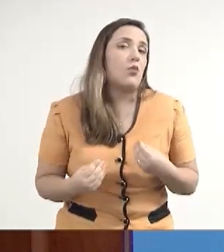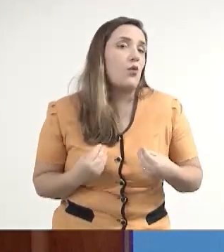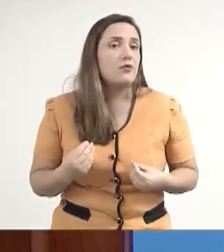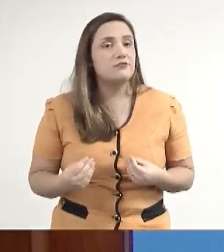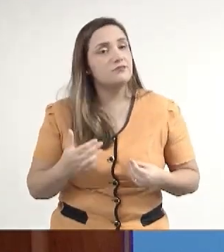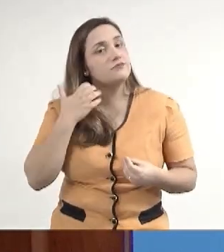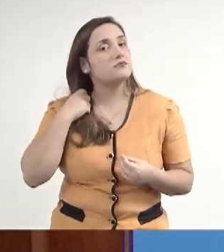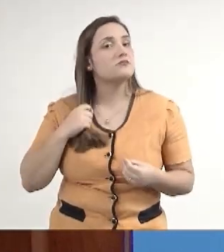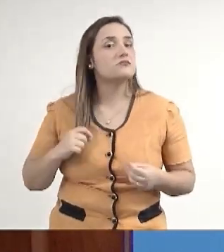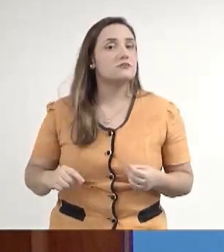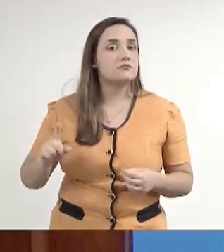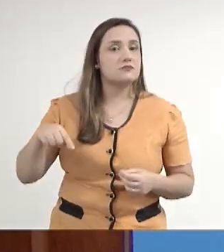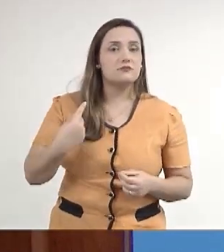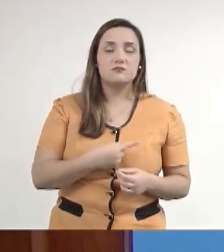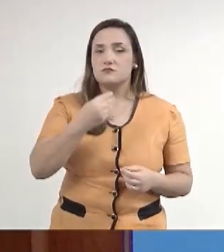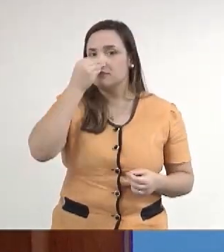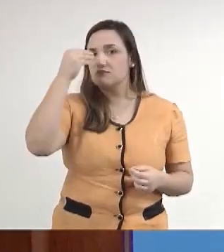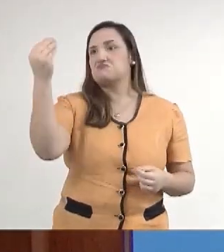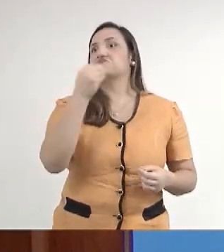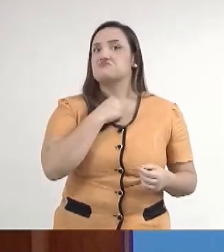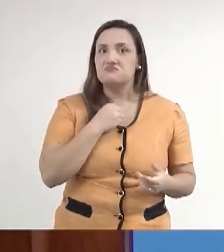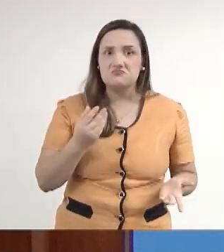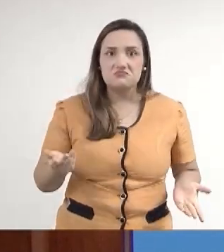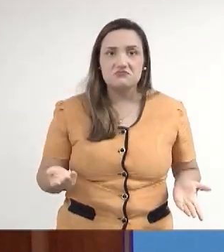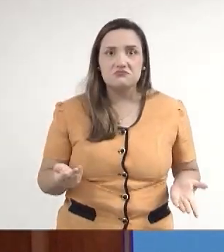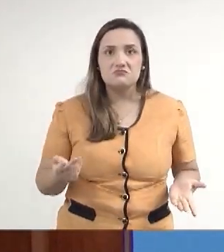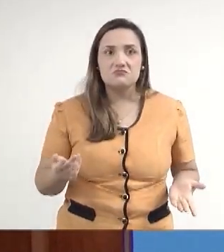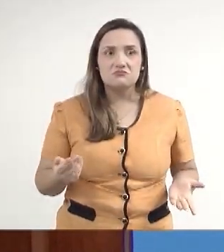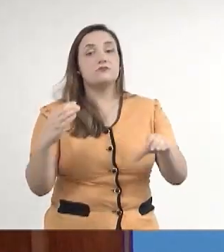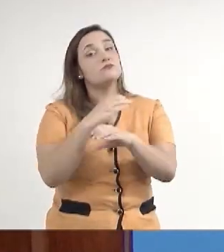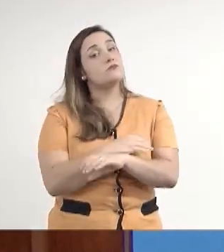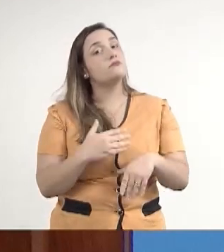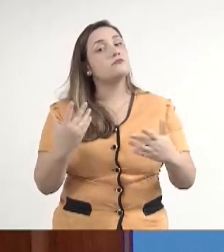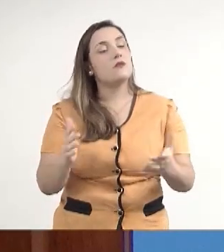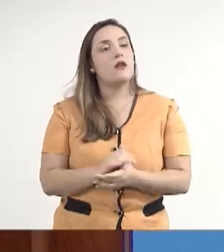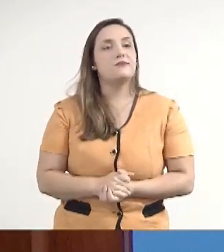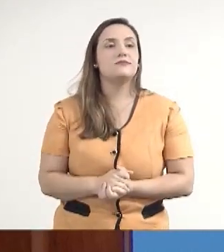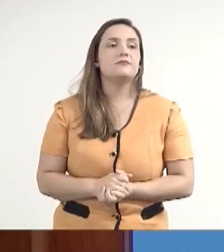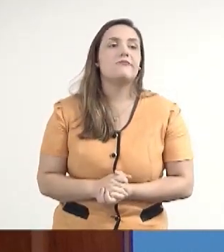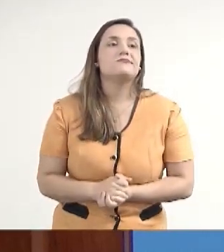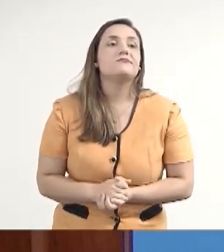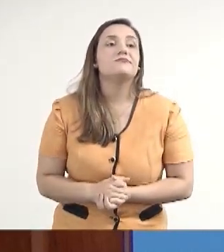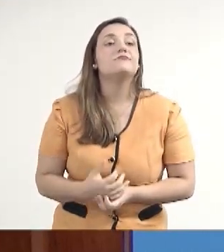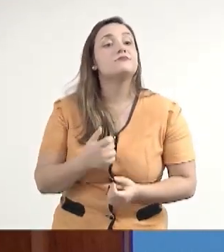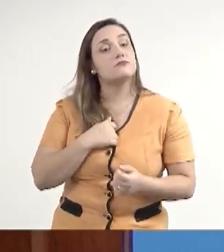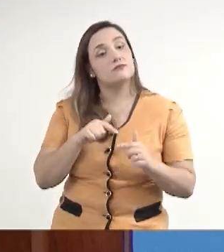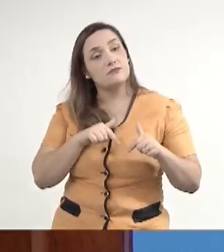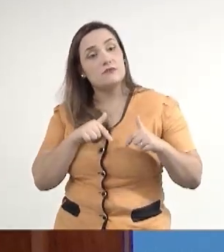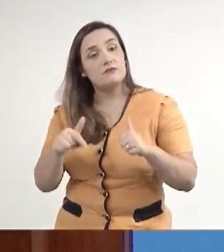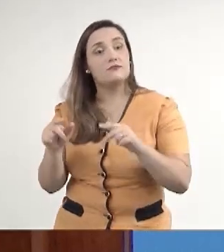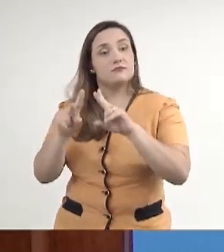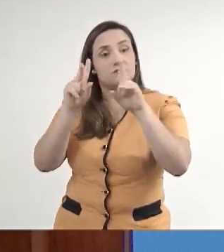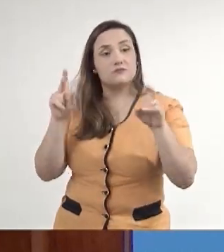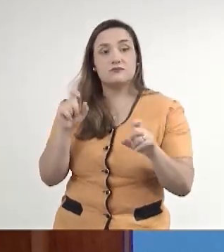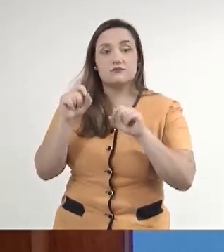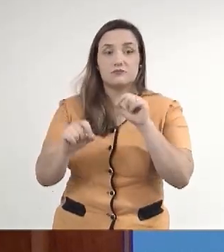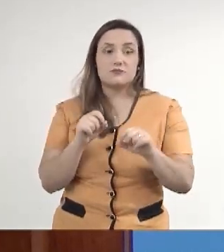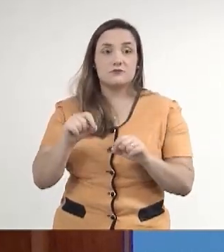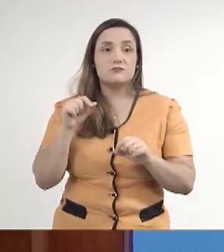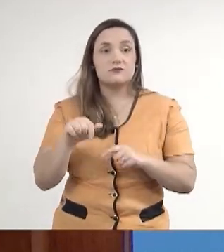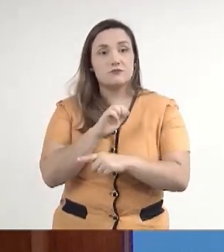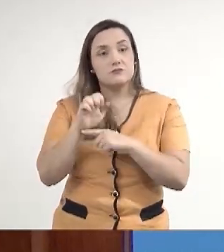nos permanecemos insensíveis a essa causa. E aí eu defendo a tese que o Estado do